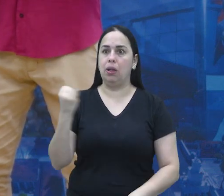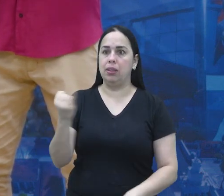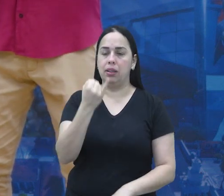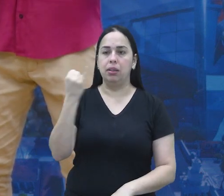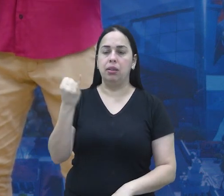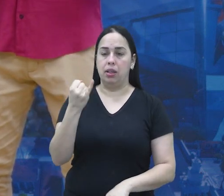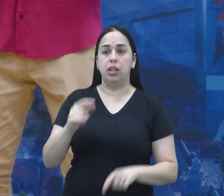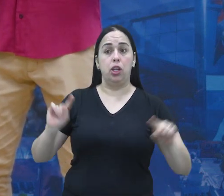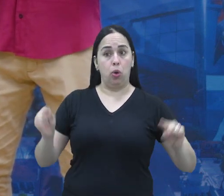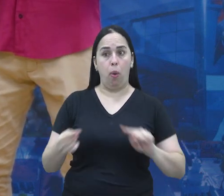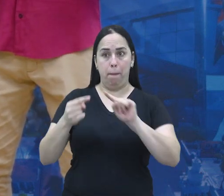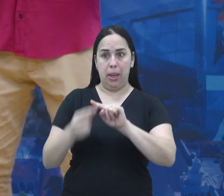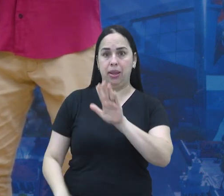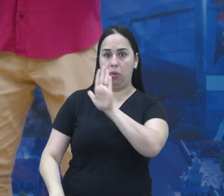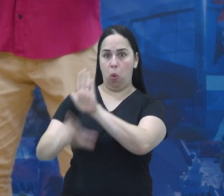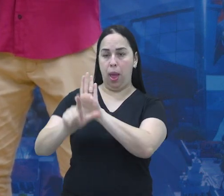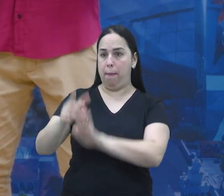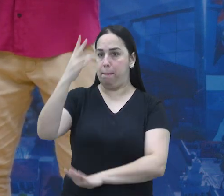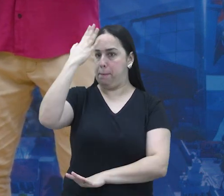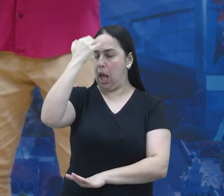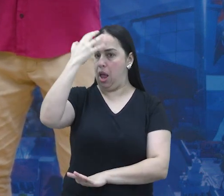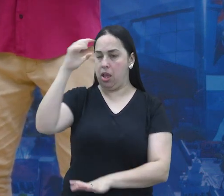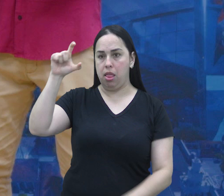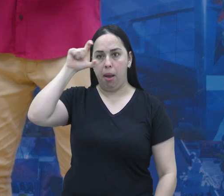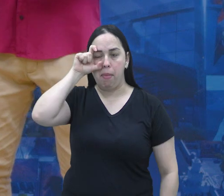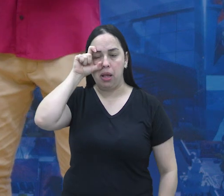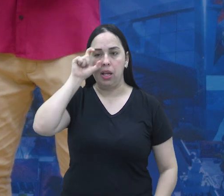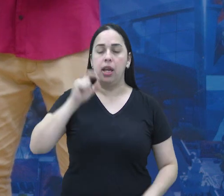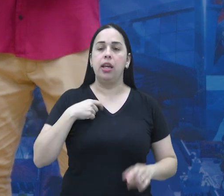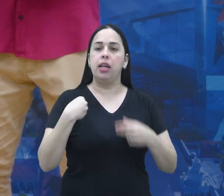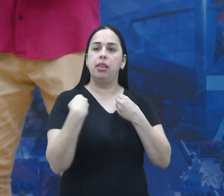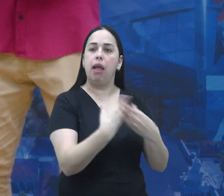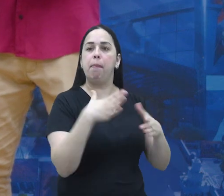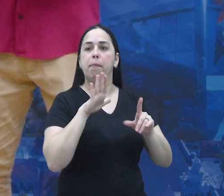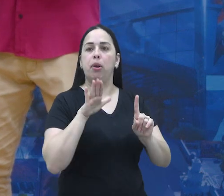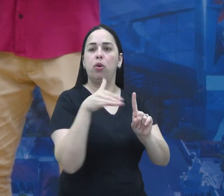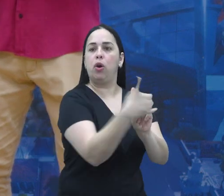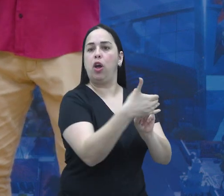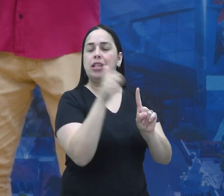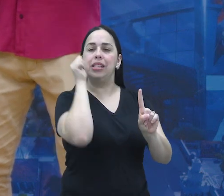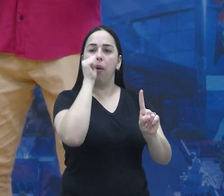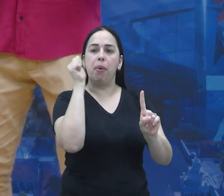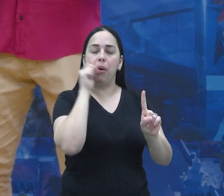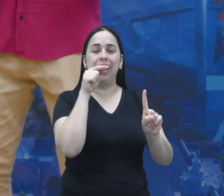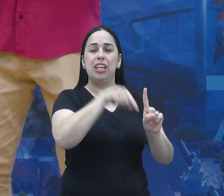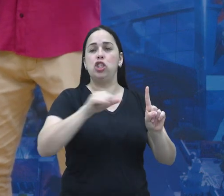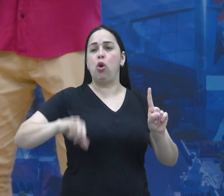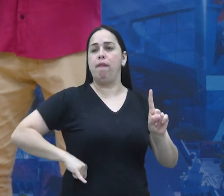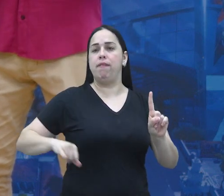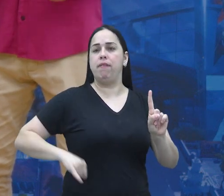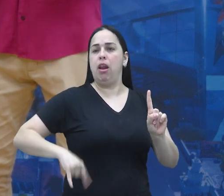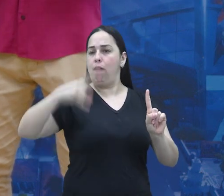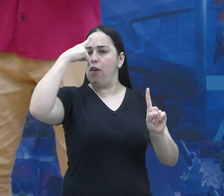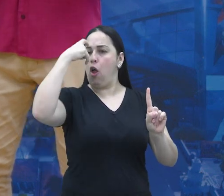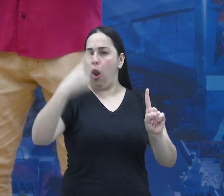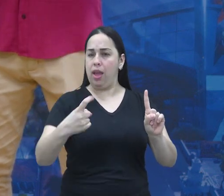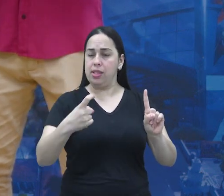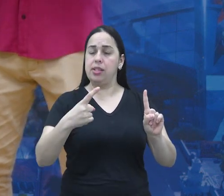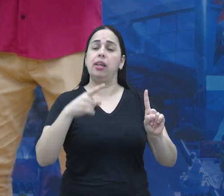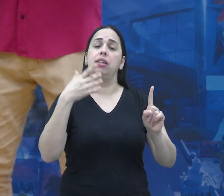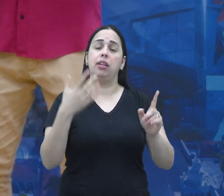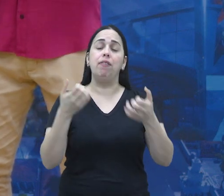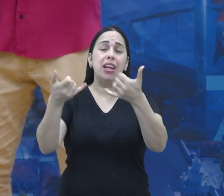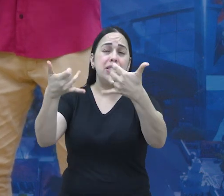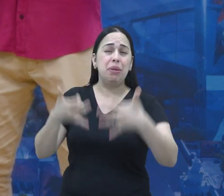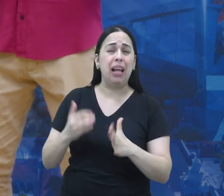importante previsto na Lei Maria da Penha de proteção às mulheres vítimas de violência doméstica e familiar. E quem